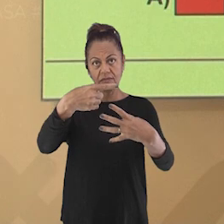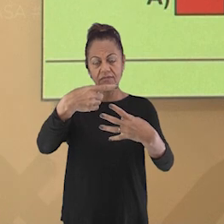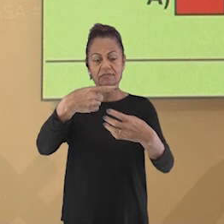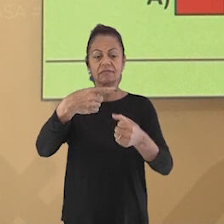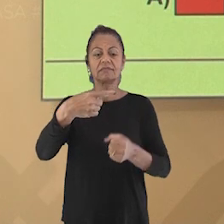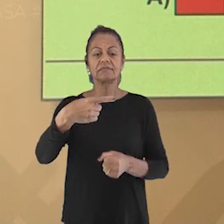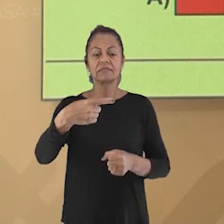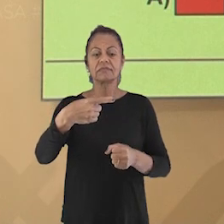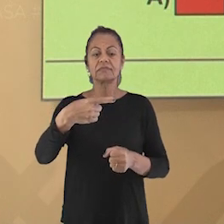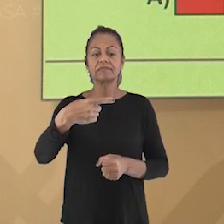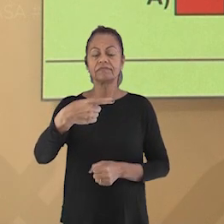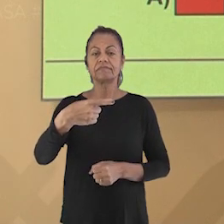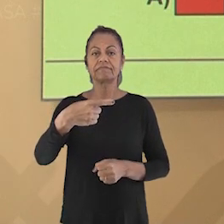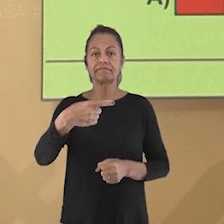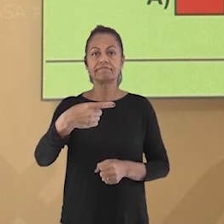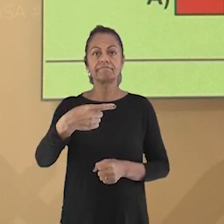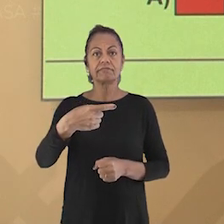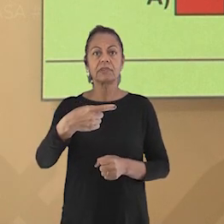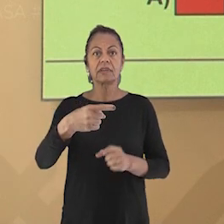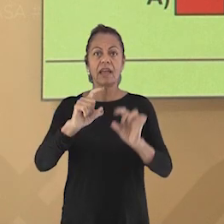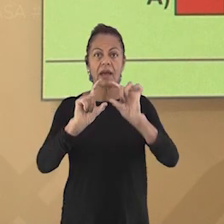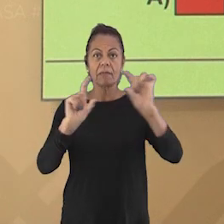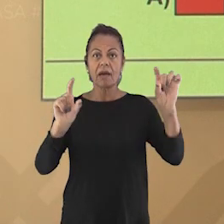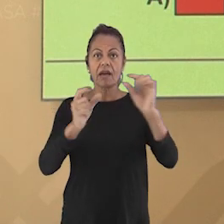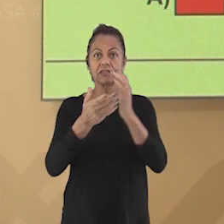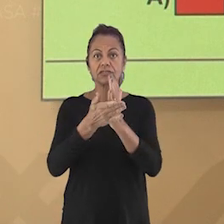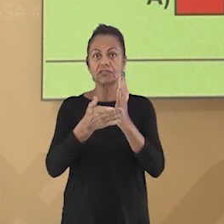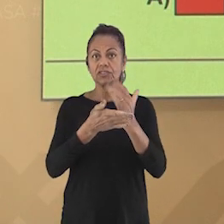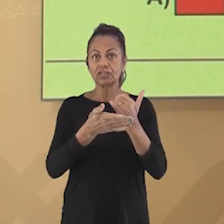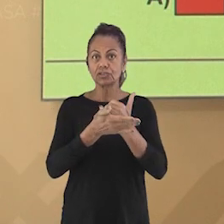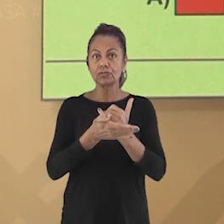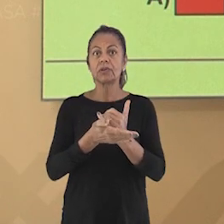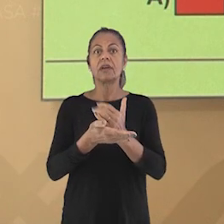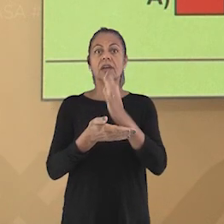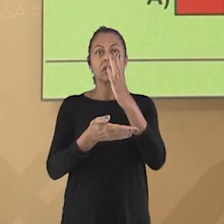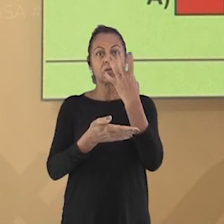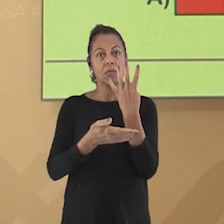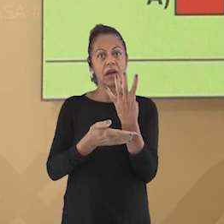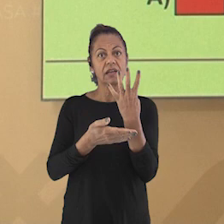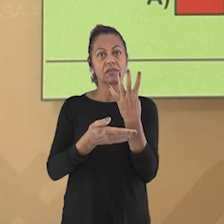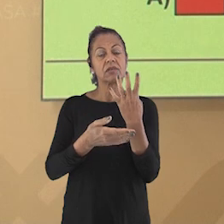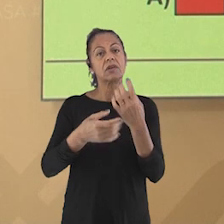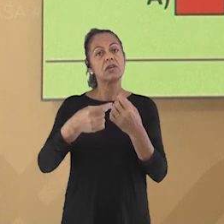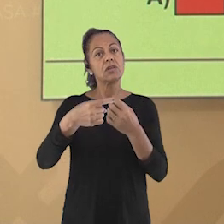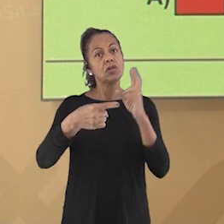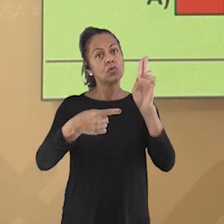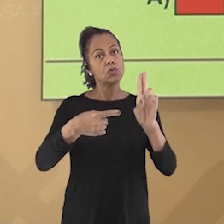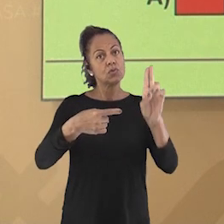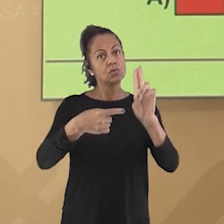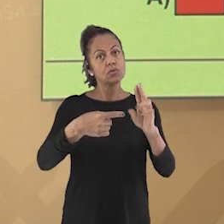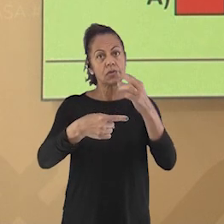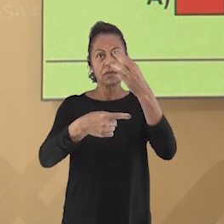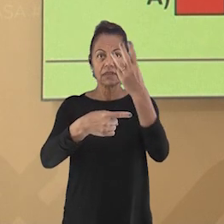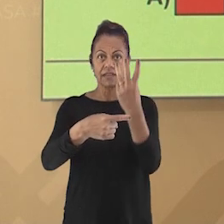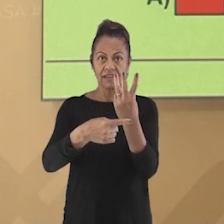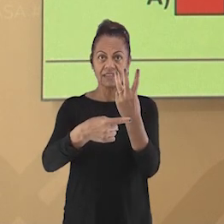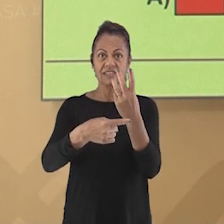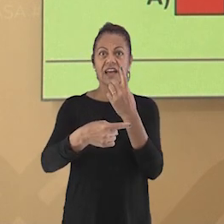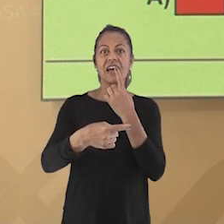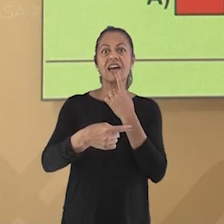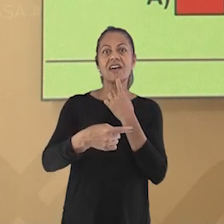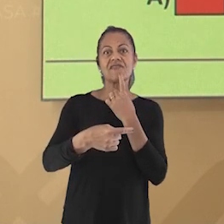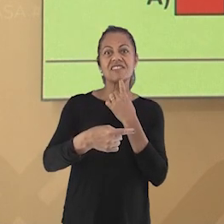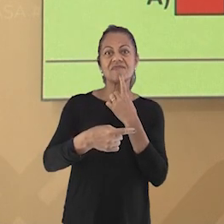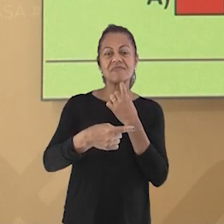Nós dividimos a barra em 4 pedaços e nós utilizamos 3 pedaços, os que estão em vermelho. Então, nós temos